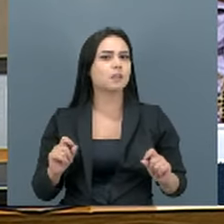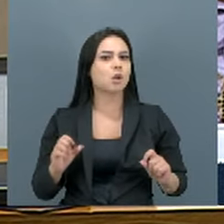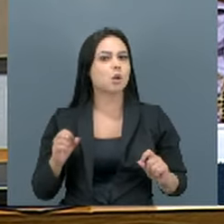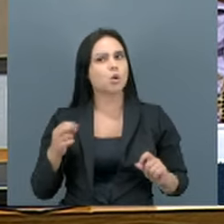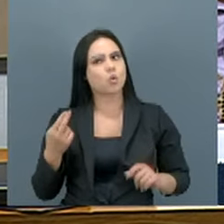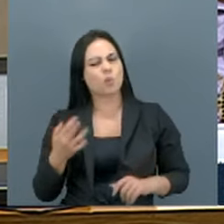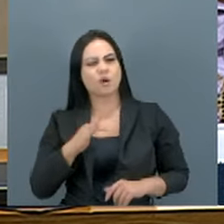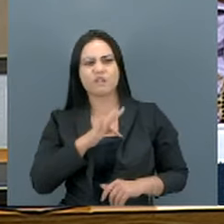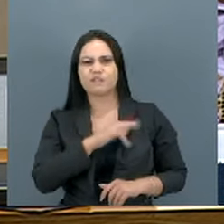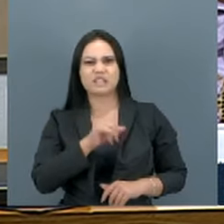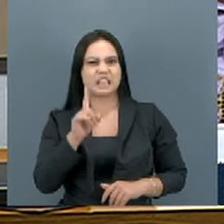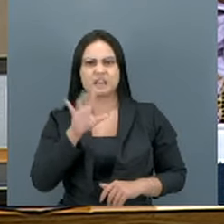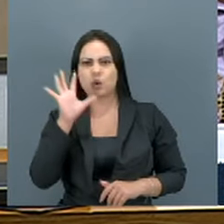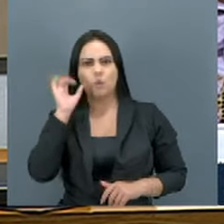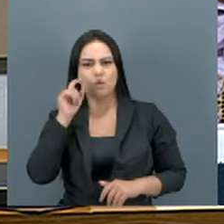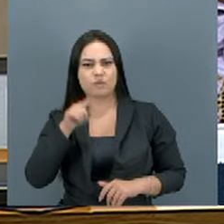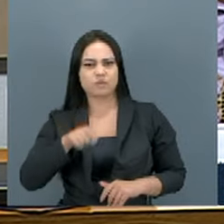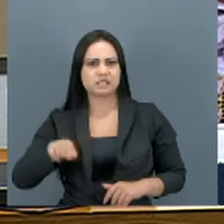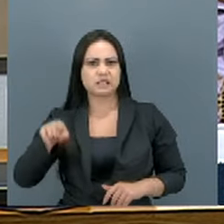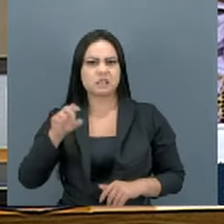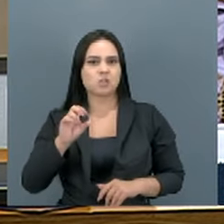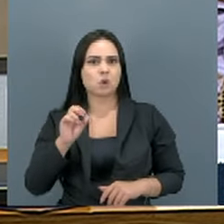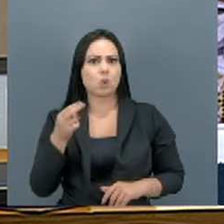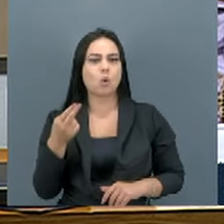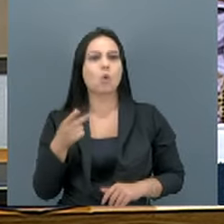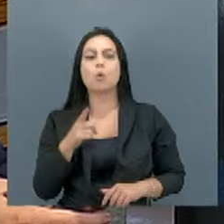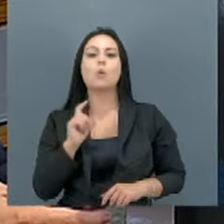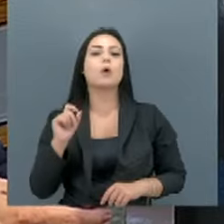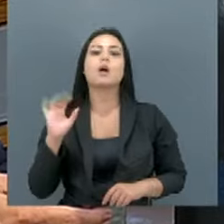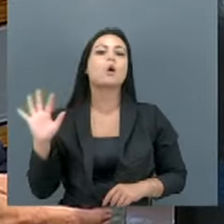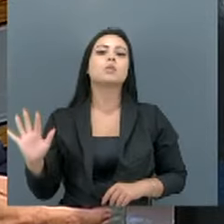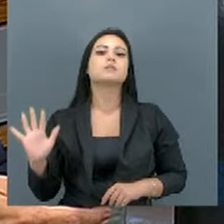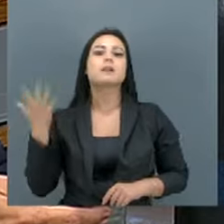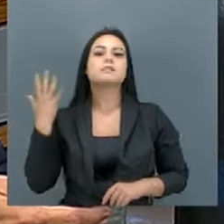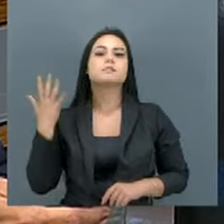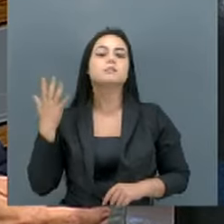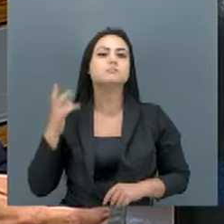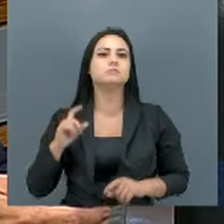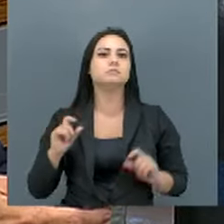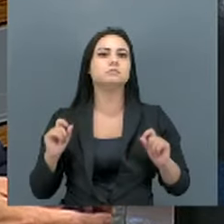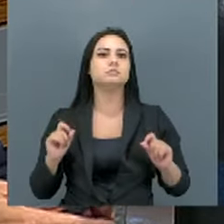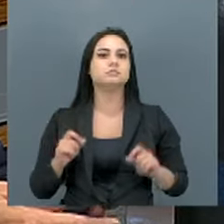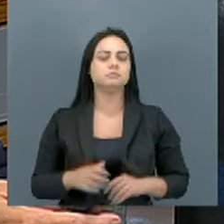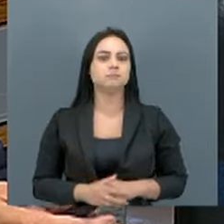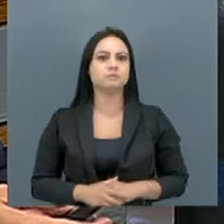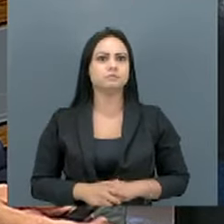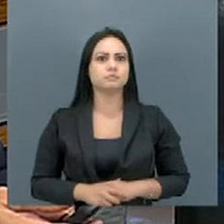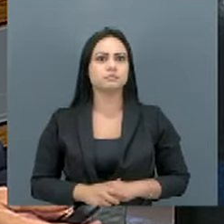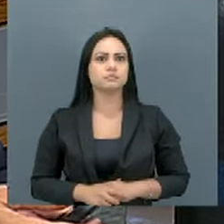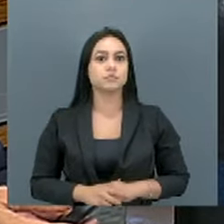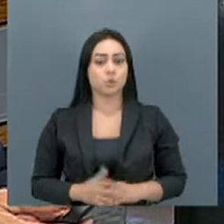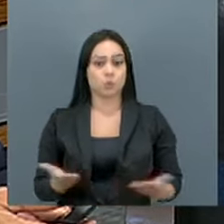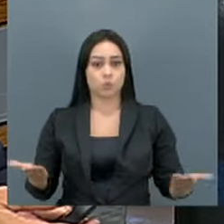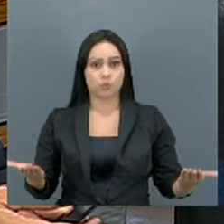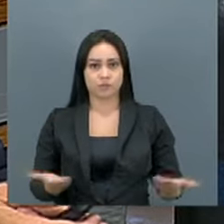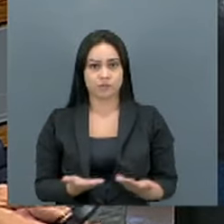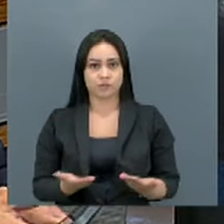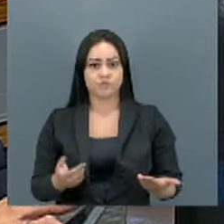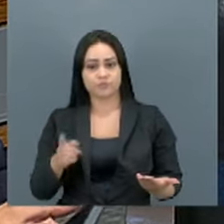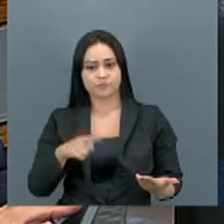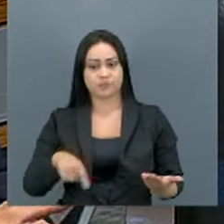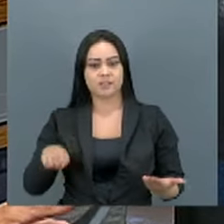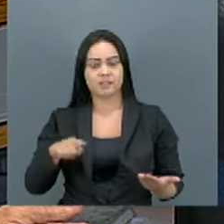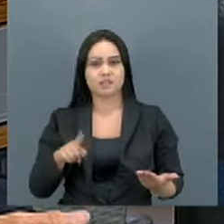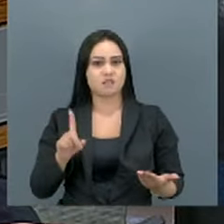não ouve vocês, ou o que, que acontece é que hoje vocês